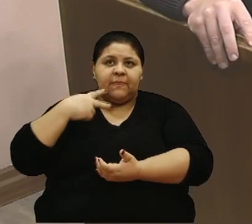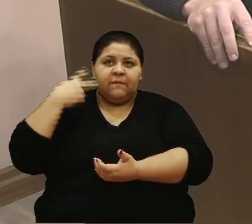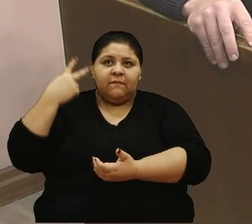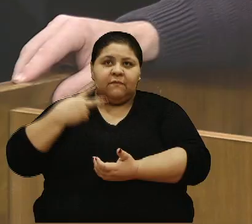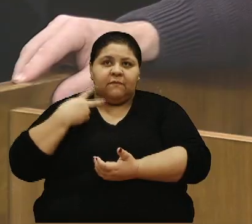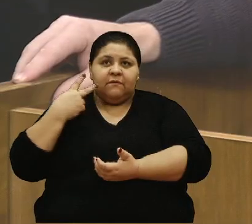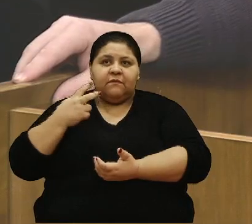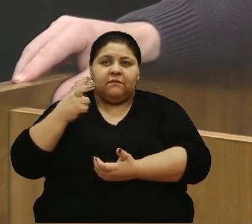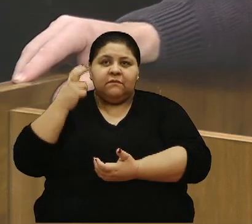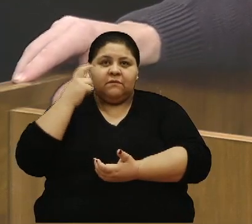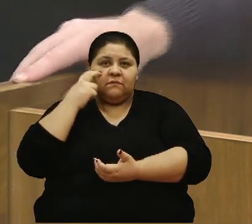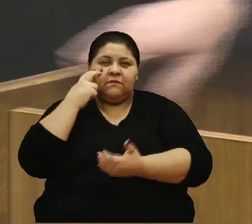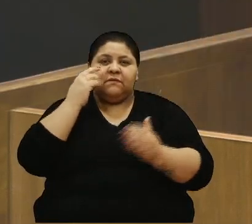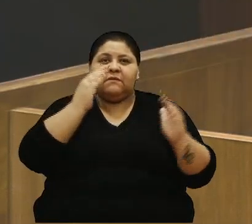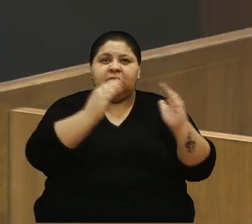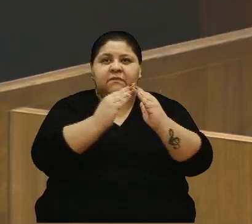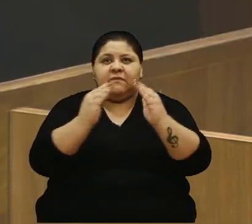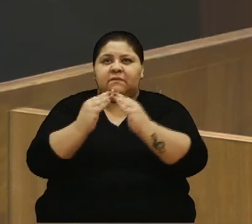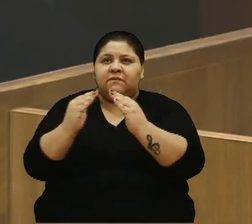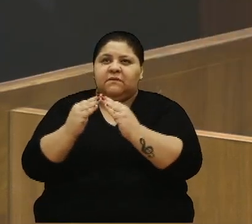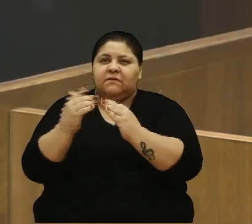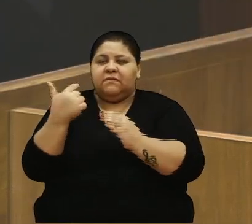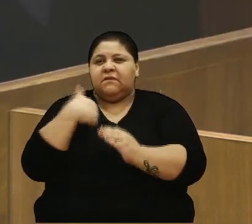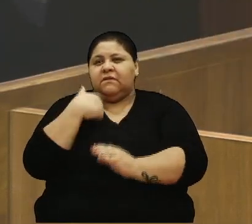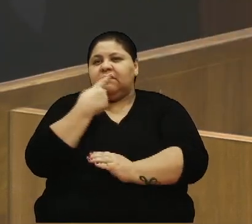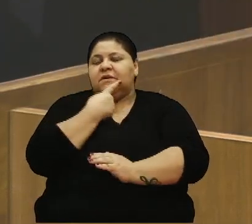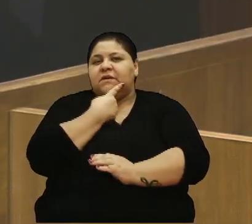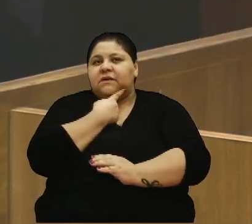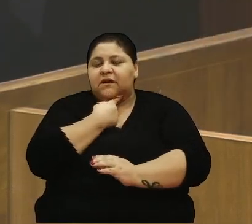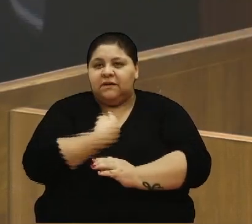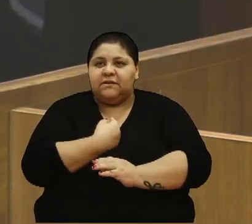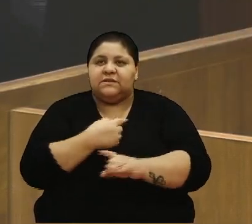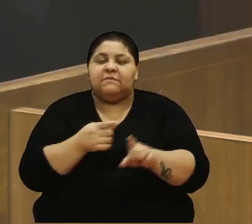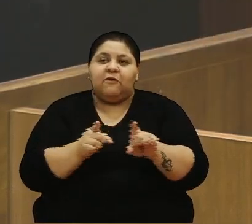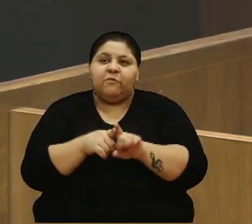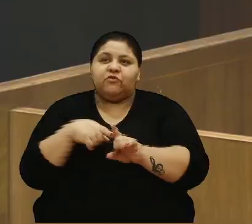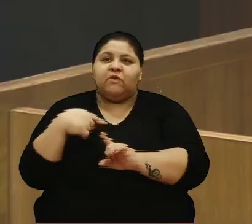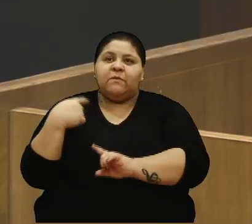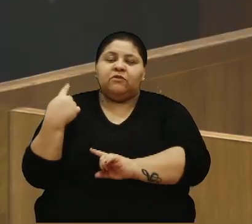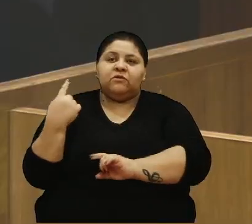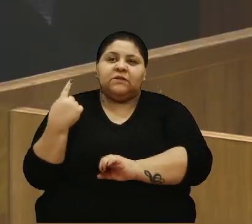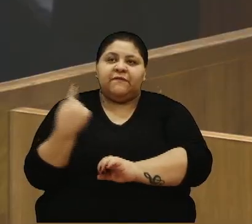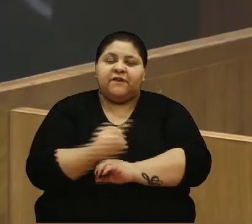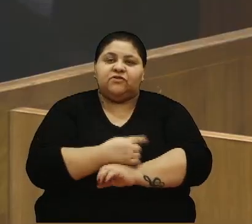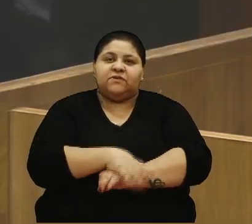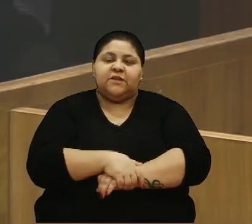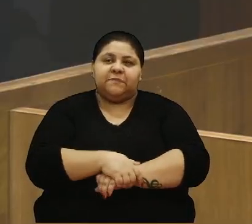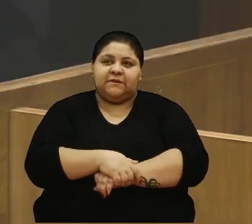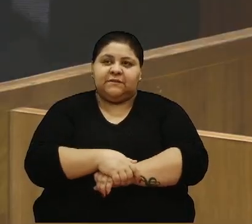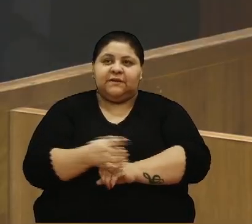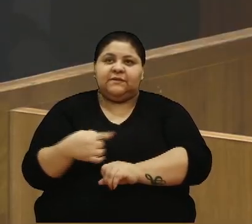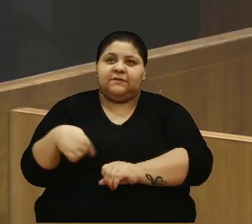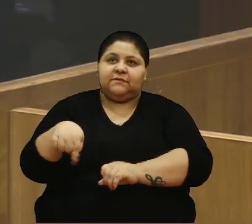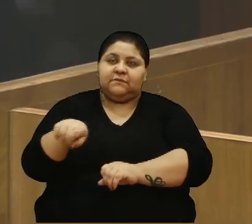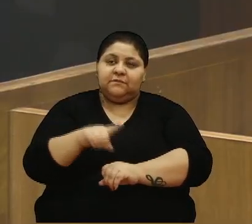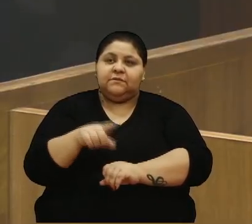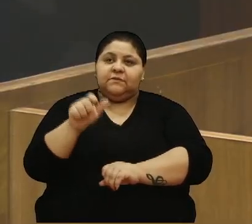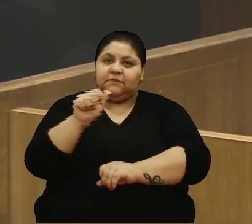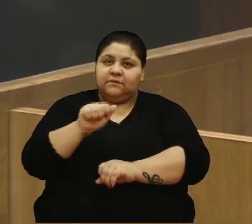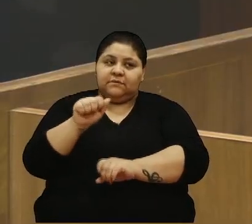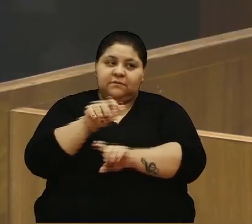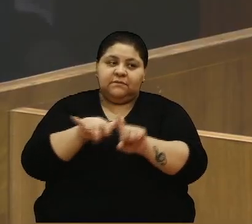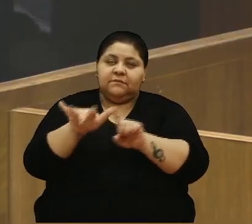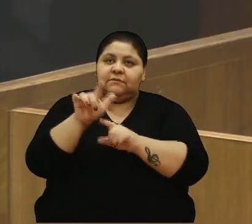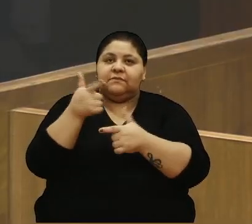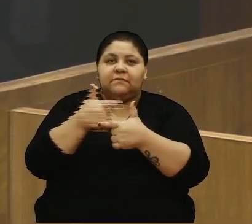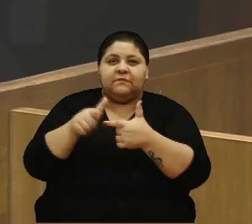Fantinel. A habitação, eu gostei muito de ter trabalhado à frente dessa área, na questão social, no